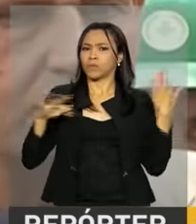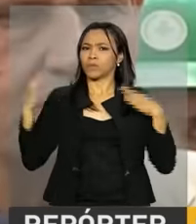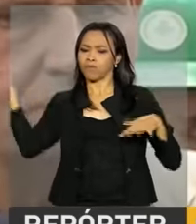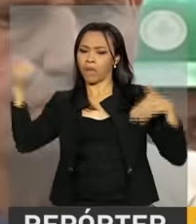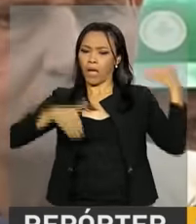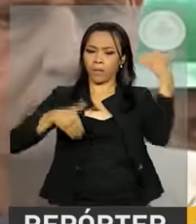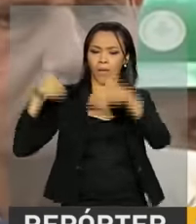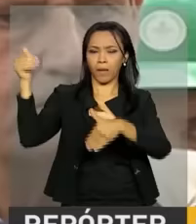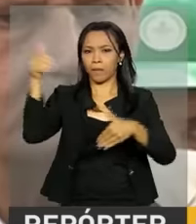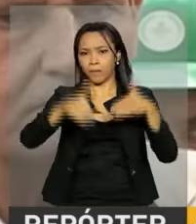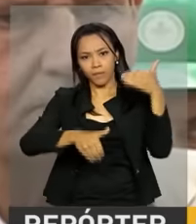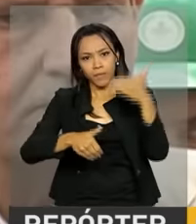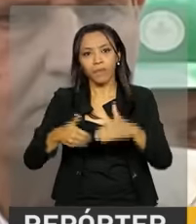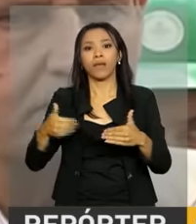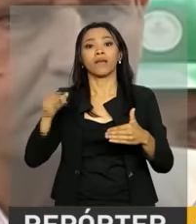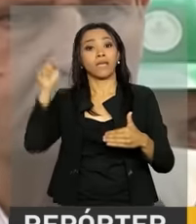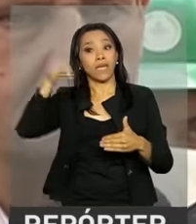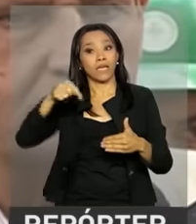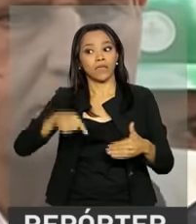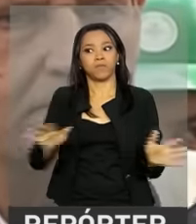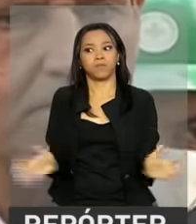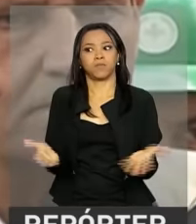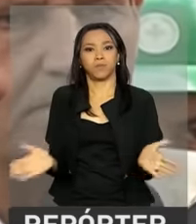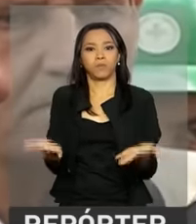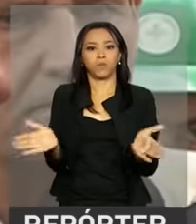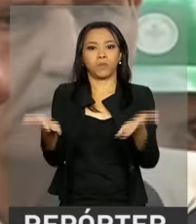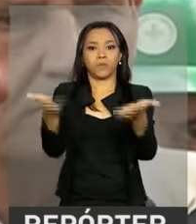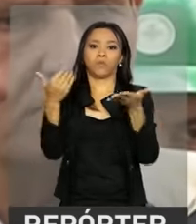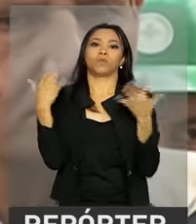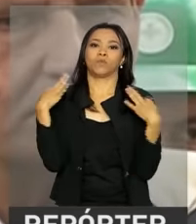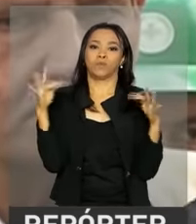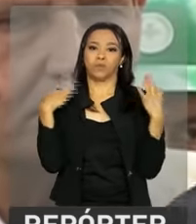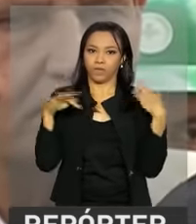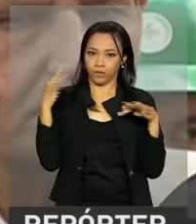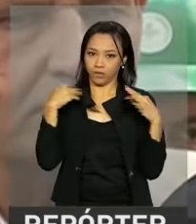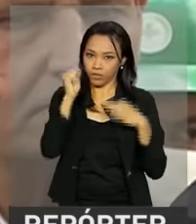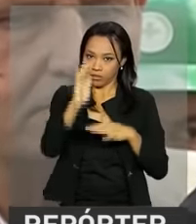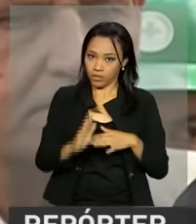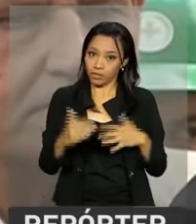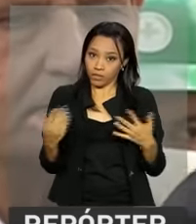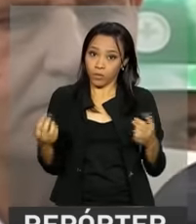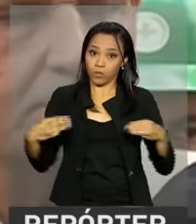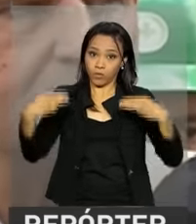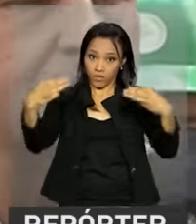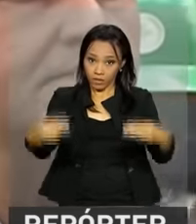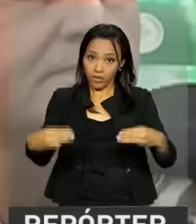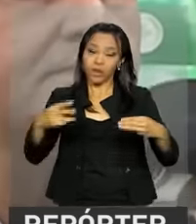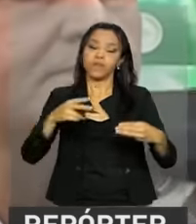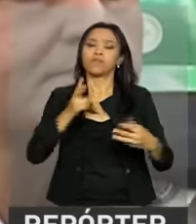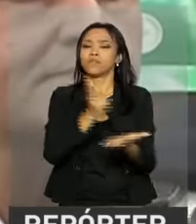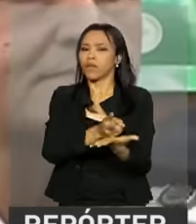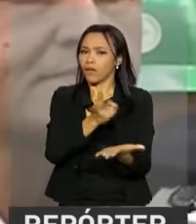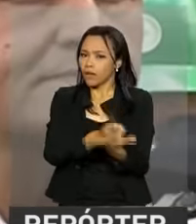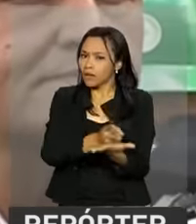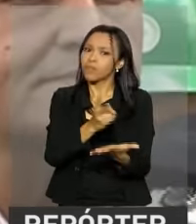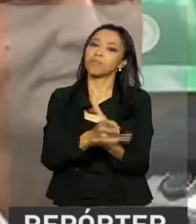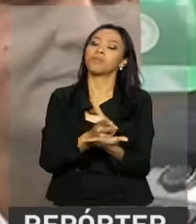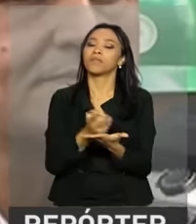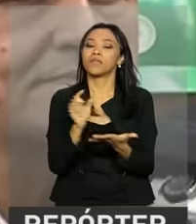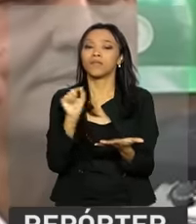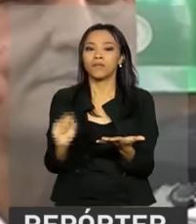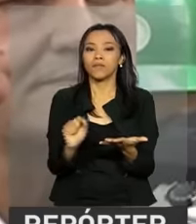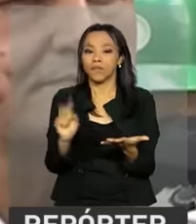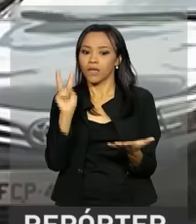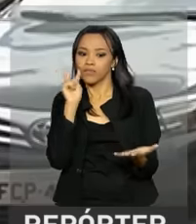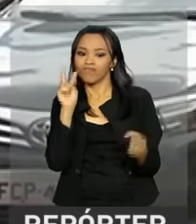país São Paulo fomenta grande parte do Turismo brasileiro então o Ministério do Turismo estará sempre de braços abertos para a